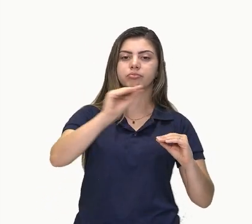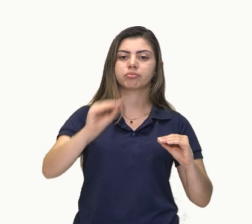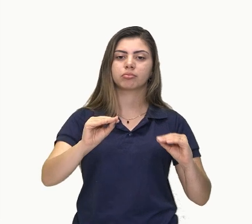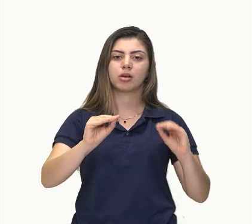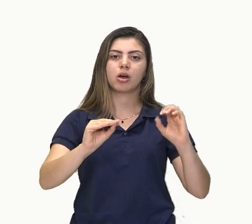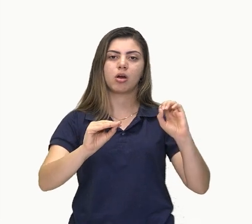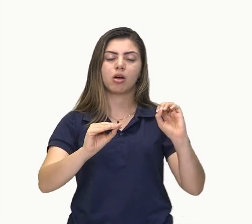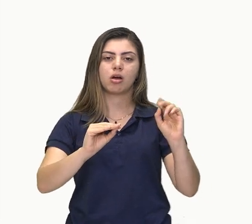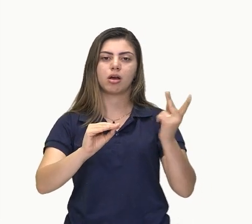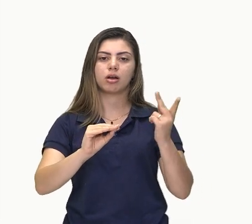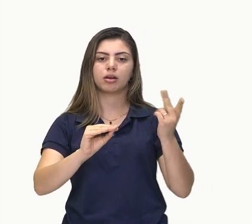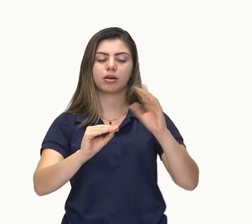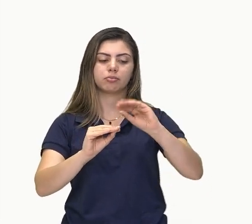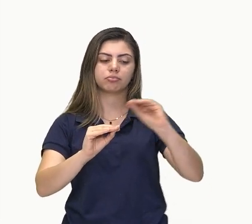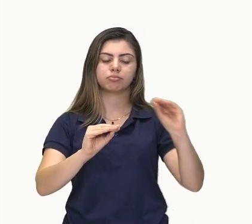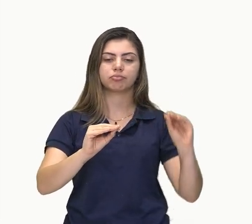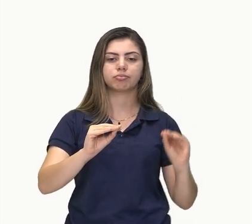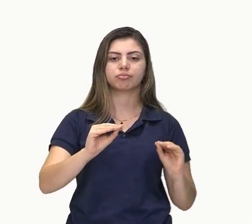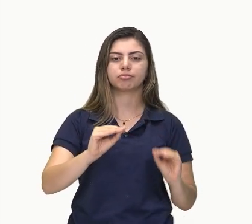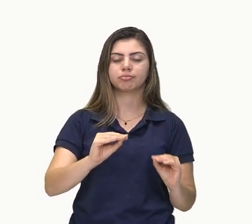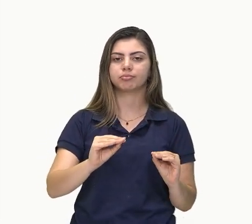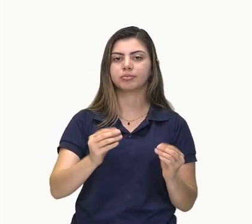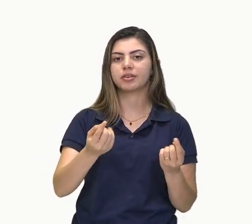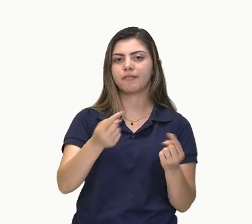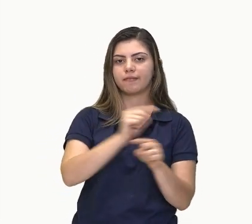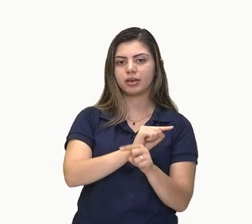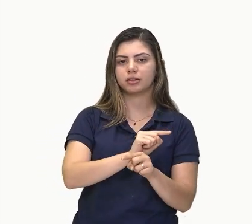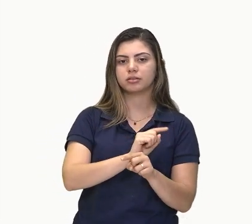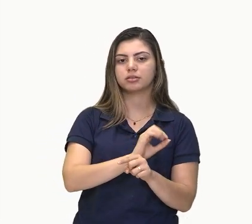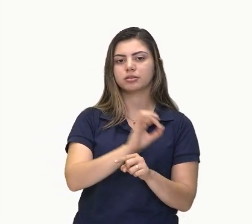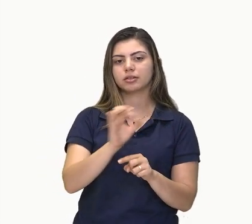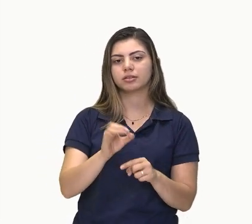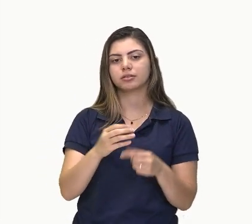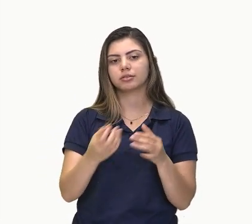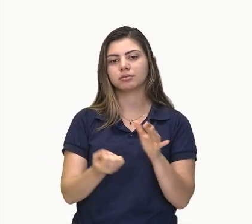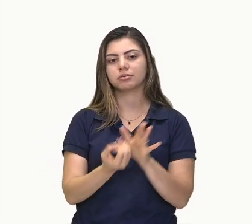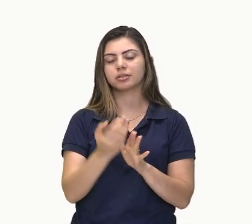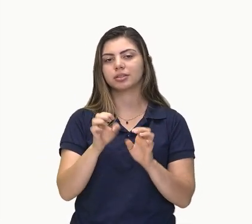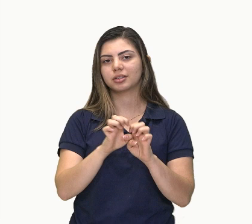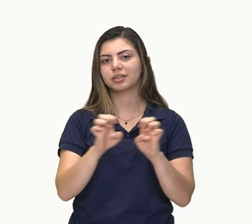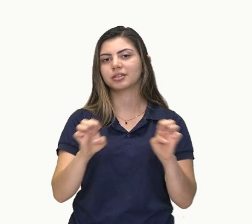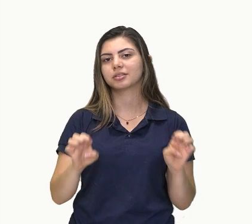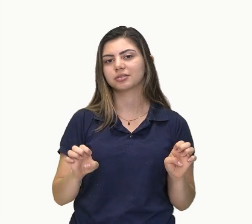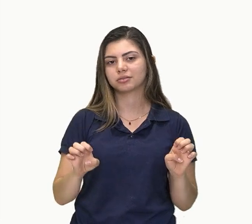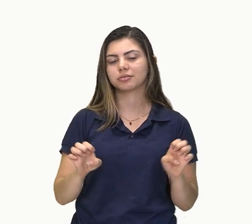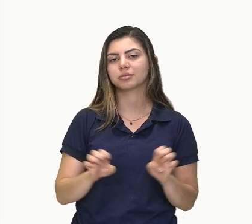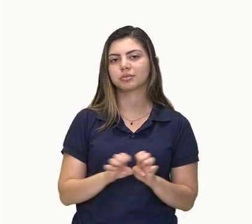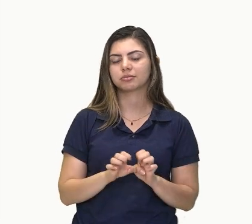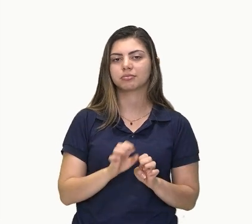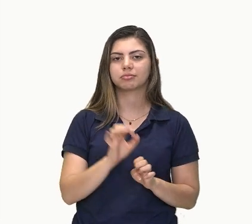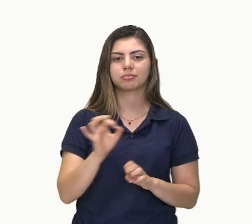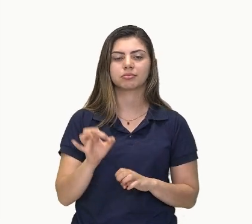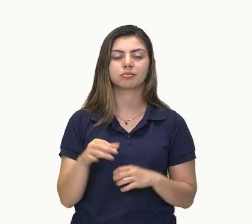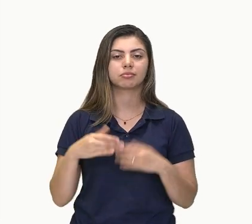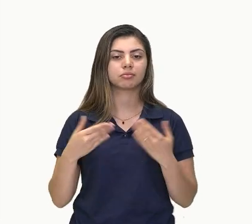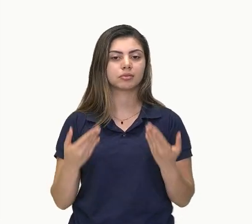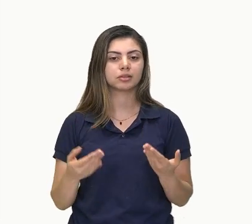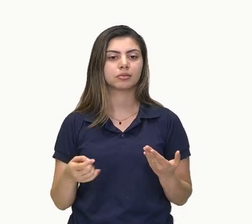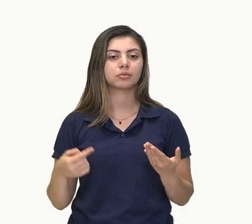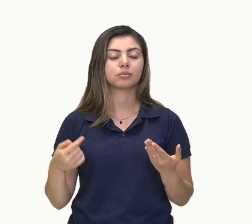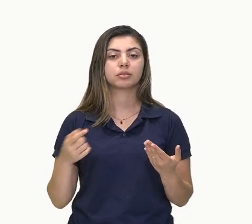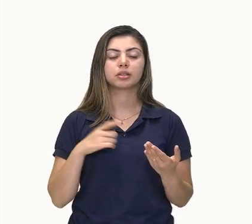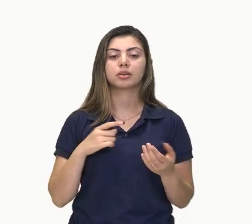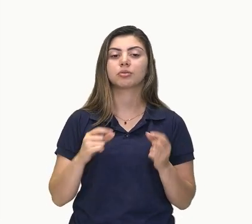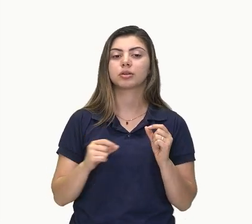hidrogênio vem para cá, tá? E aí nós teremos essa estrutura desse lado. Então assim, gente, o equilíbrio ele